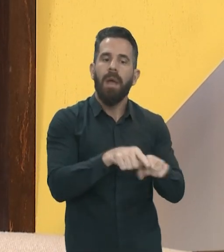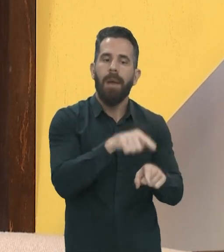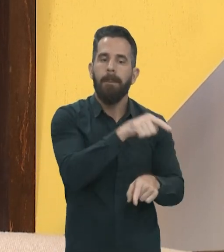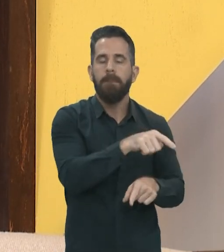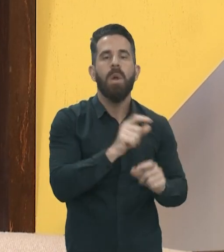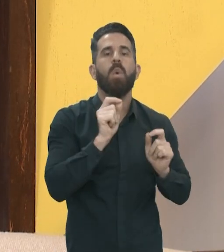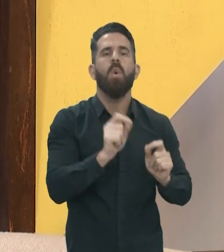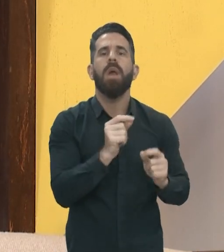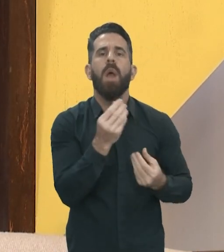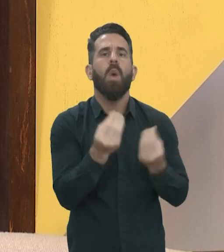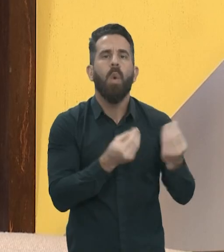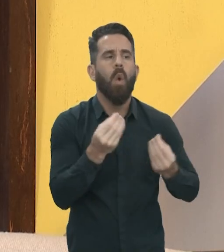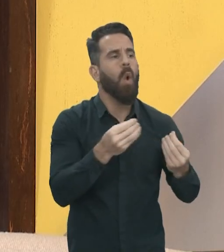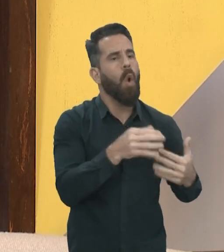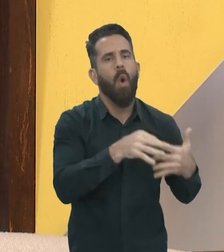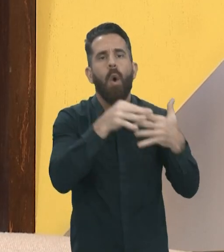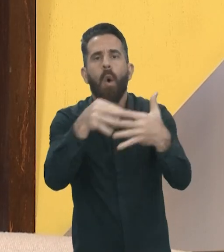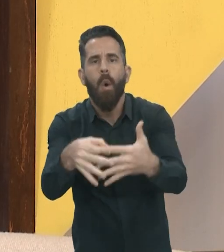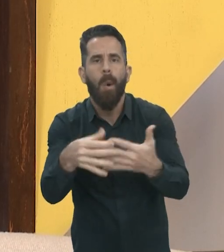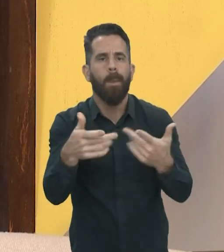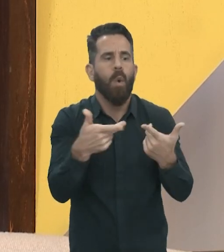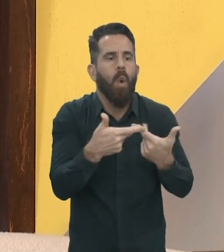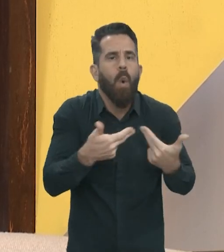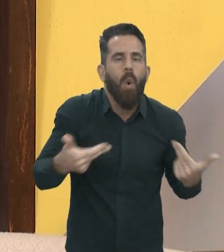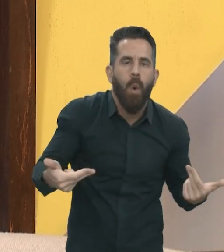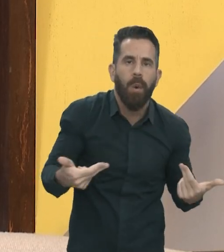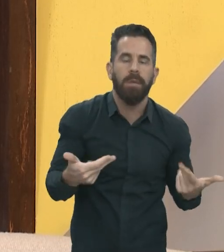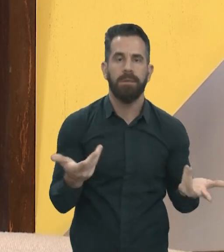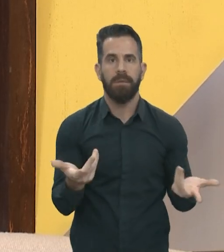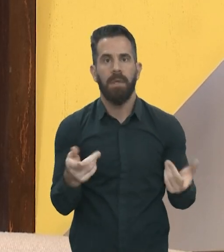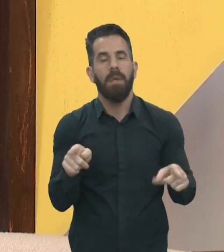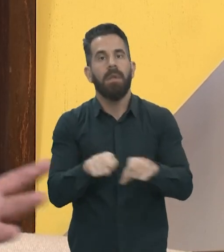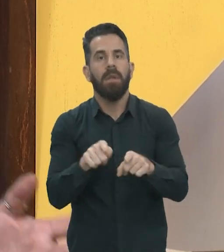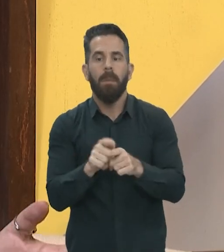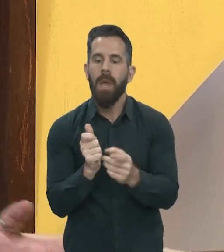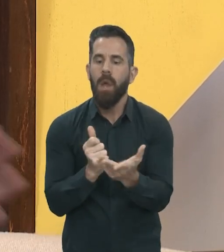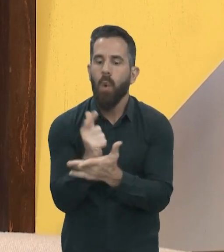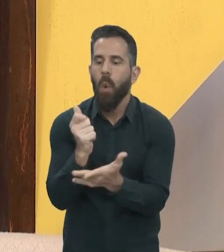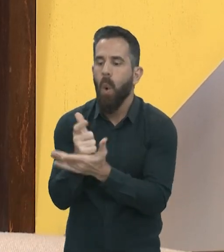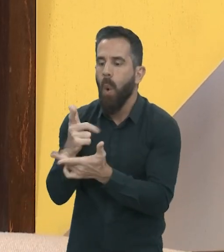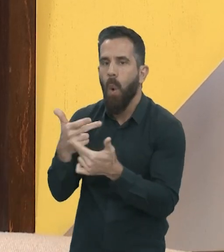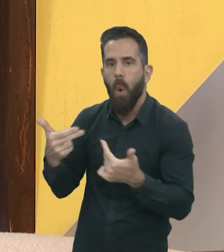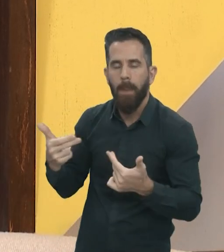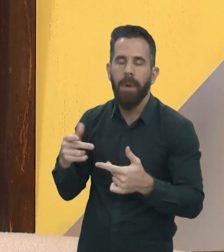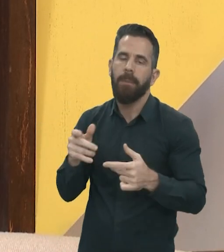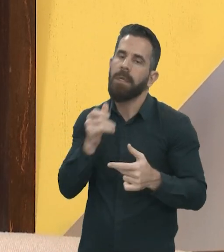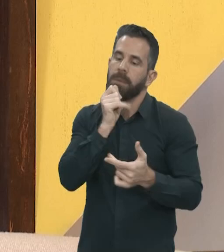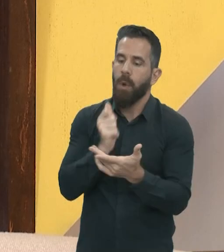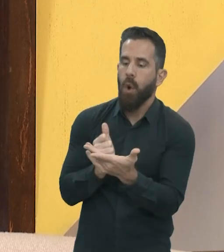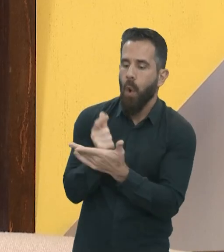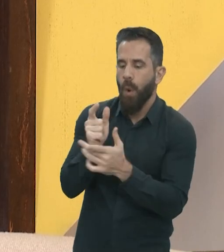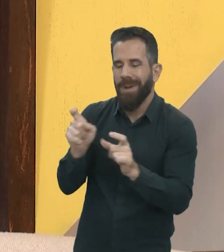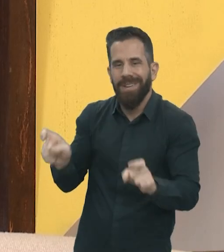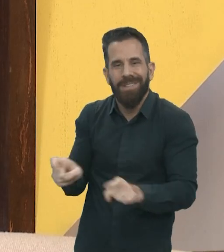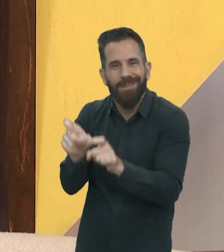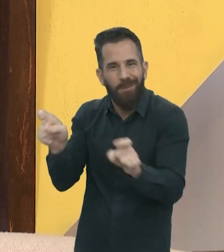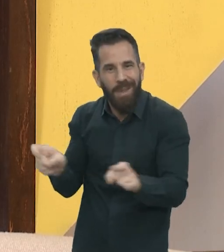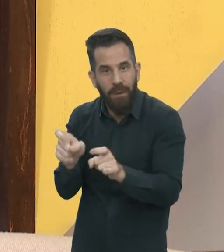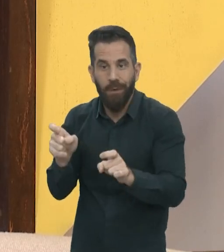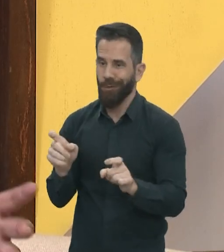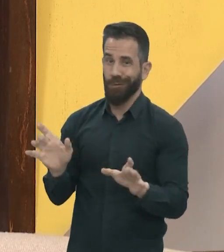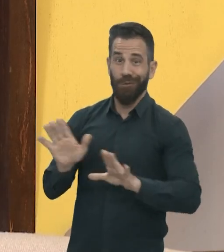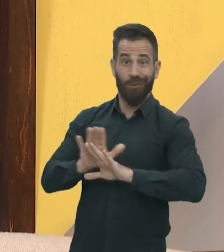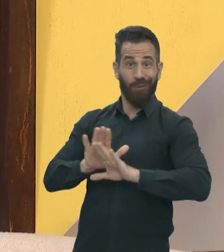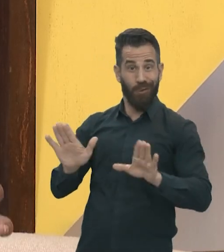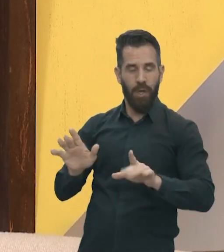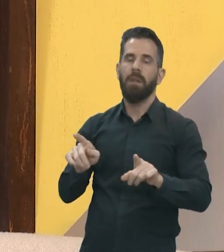isso é necessário, aquisição de equipamentos adequados, isso envolve tanto computadores quanto softwares para o trabalho da CEINFRA,